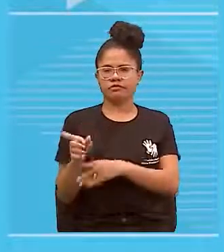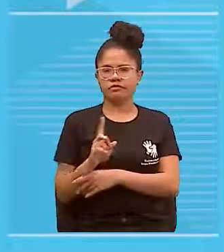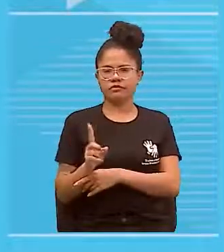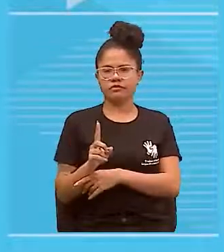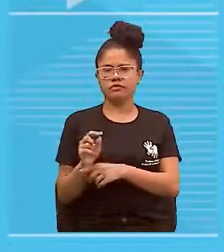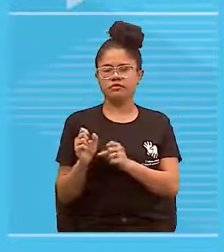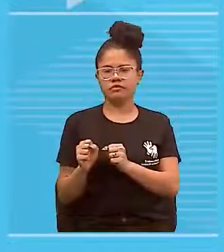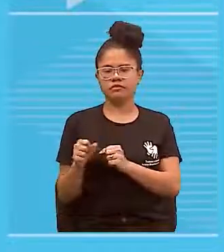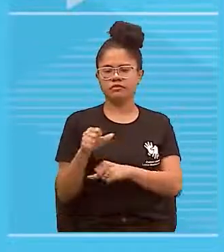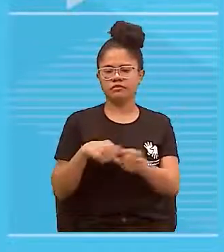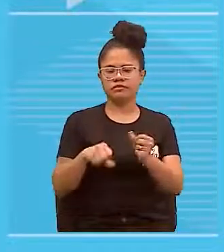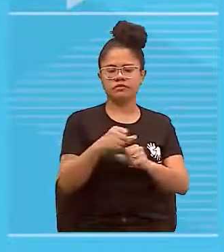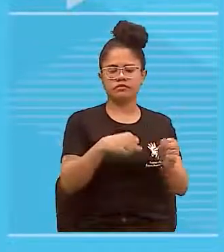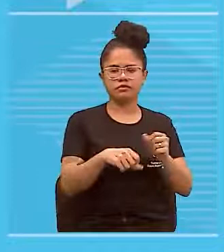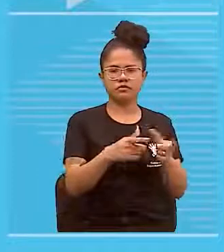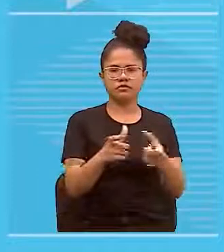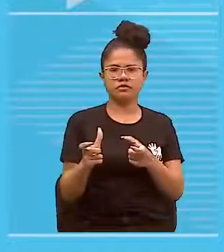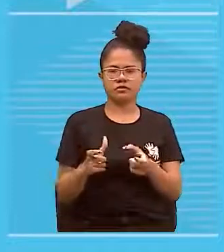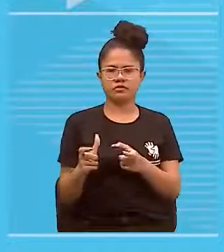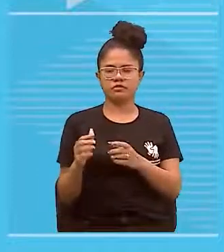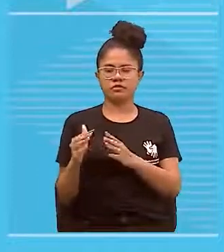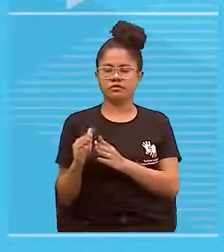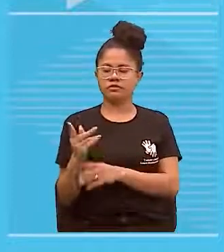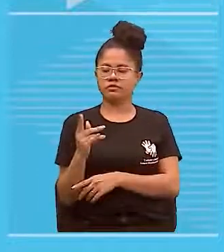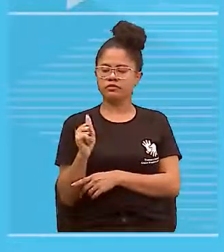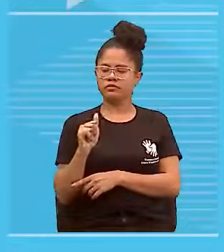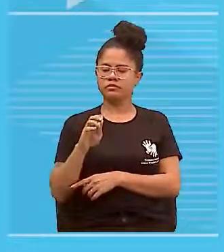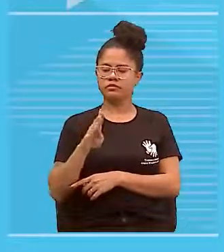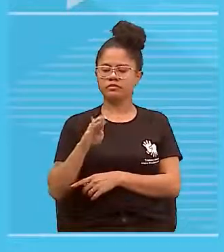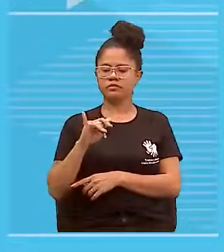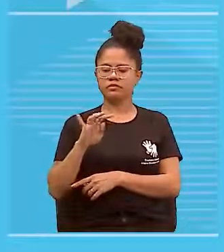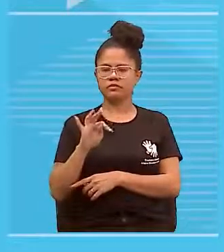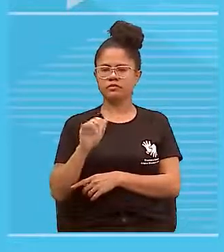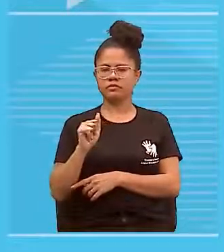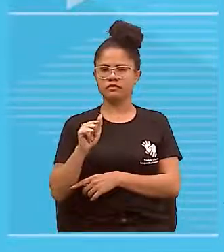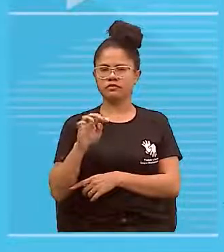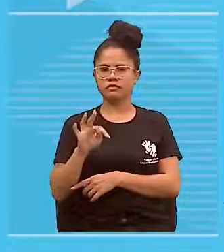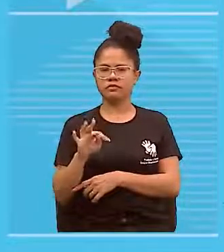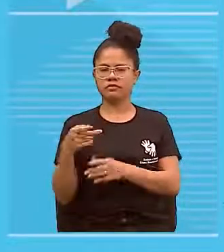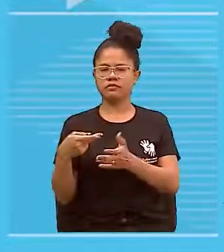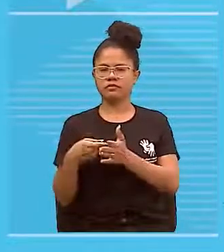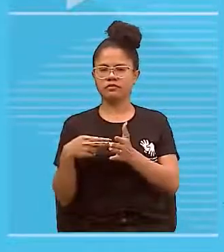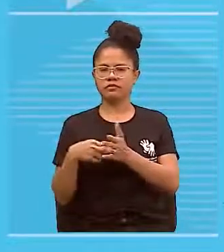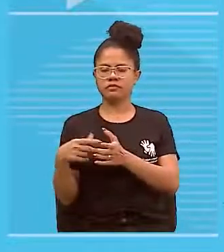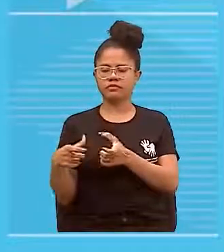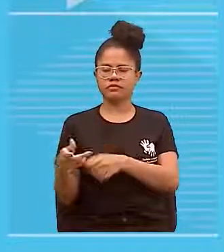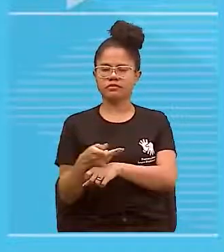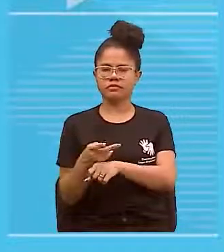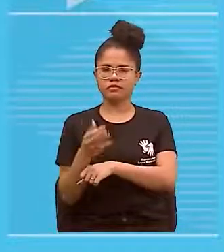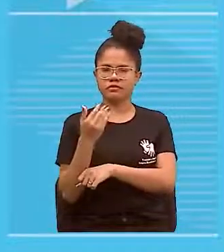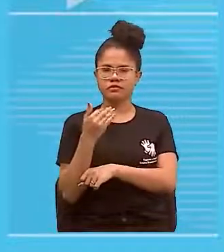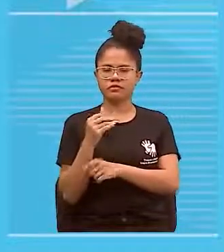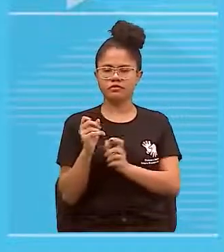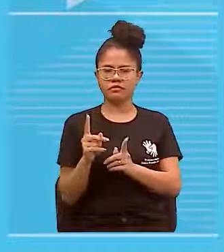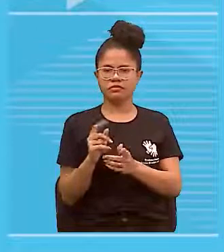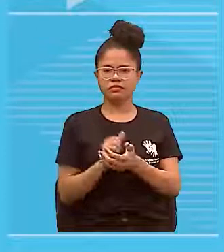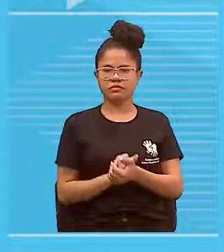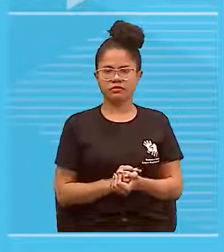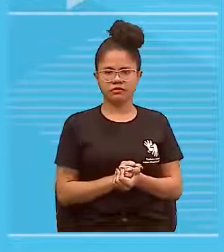seu hábitat. O hábitat é como se fosse o território, né? E o abrigo faz parte desse território onde ele existe.